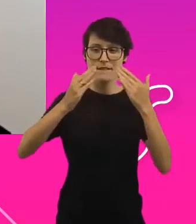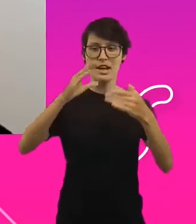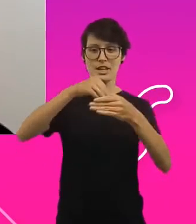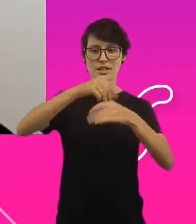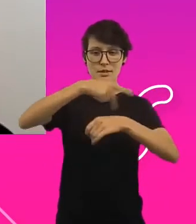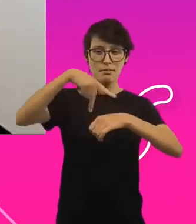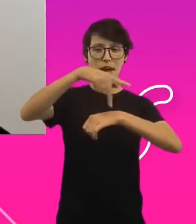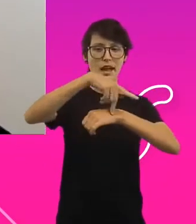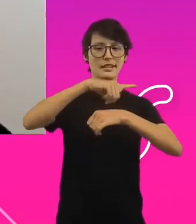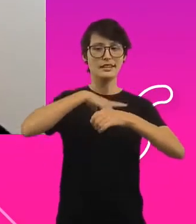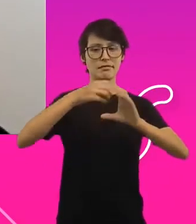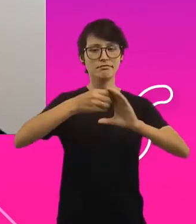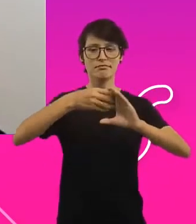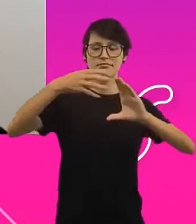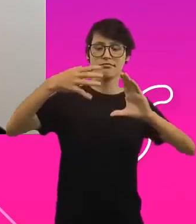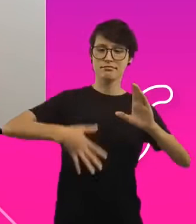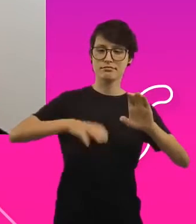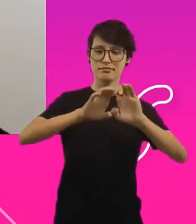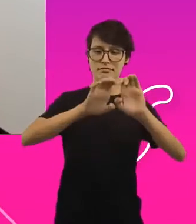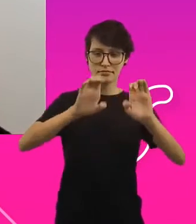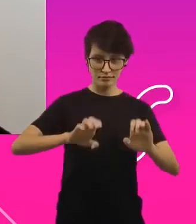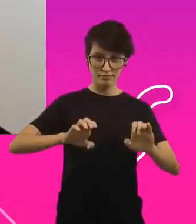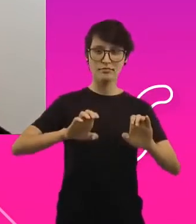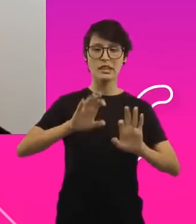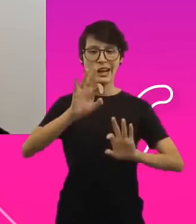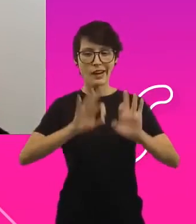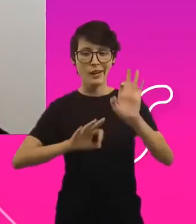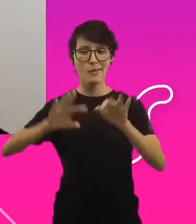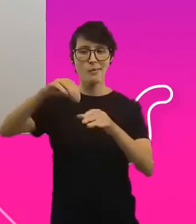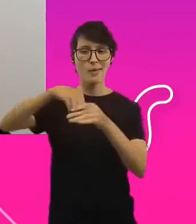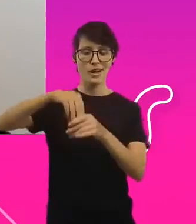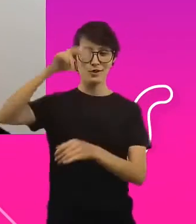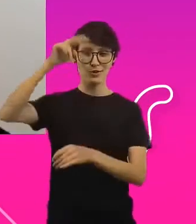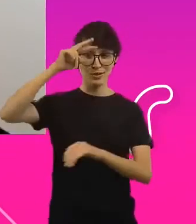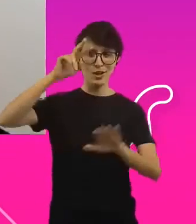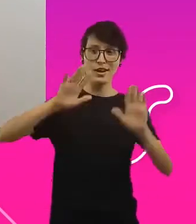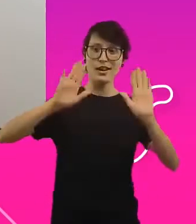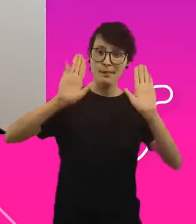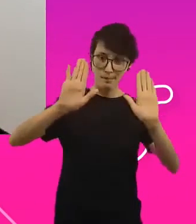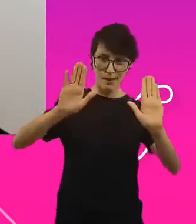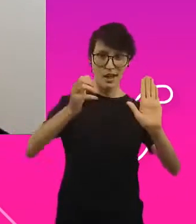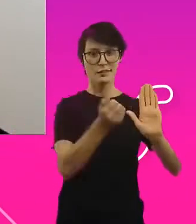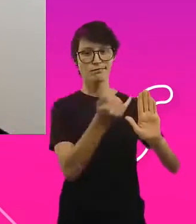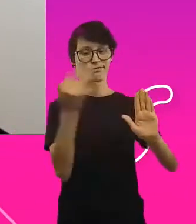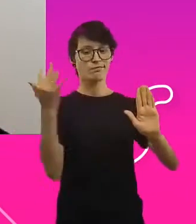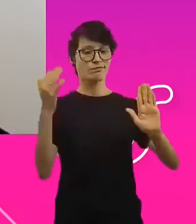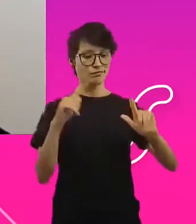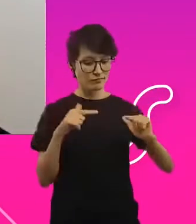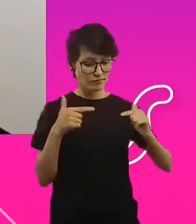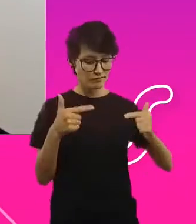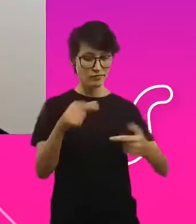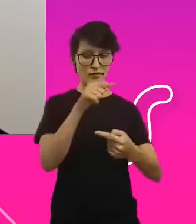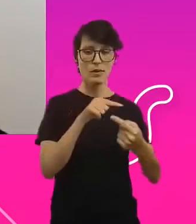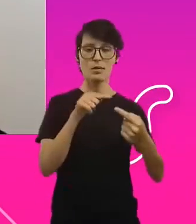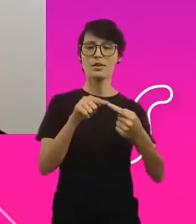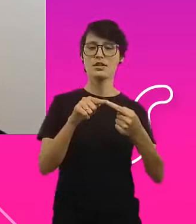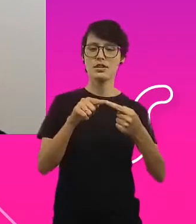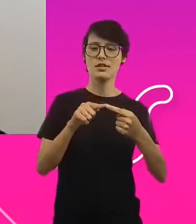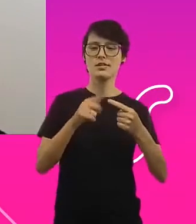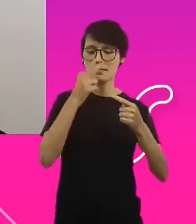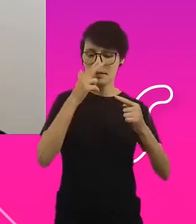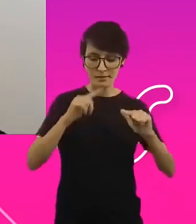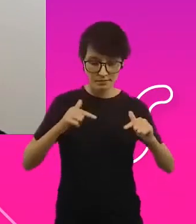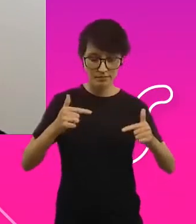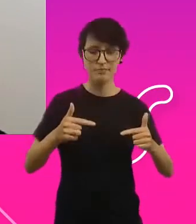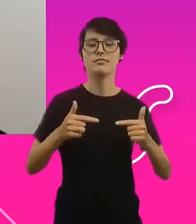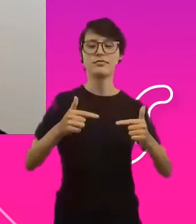estruturais constituídos ao longo da história. No entanto, muitos esforços têm sido feitos com o objetivo de promover a inclusão produtiva de